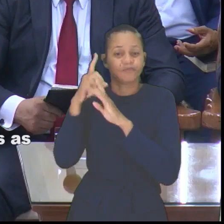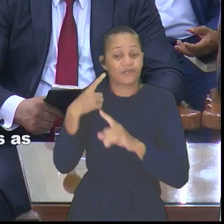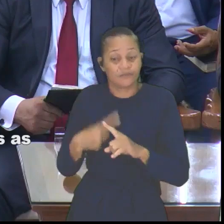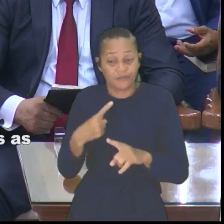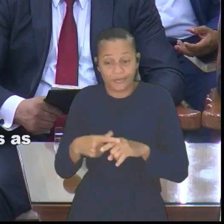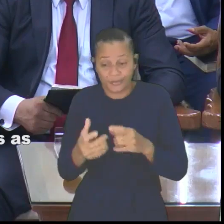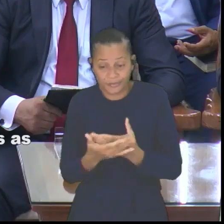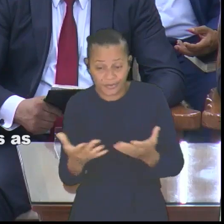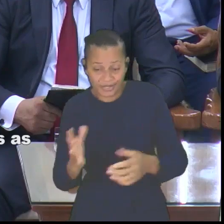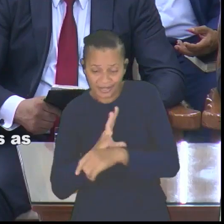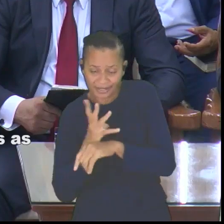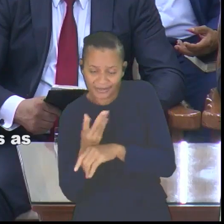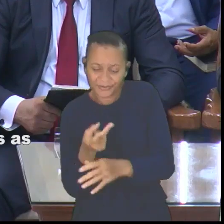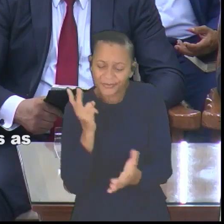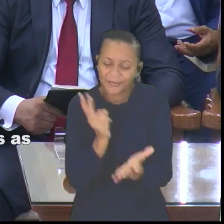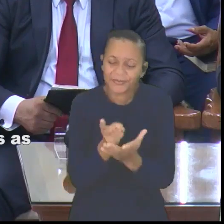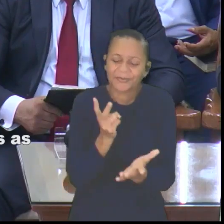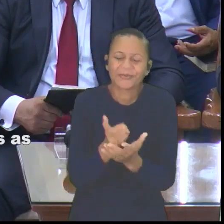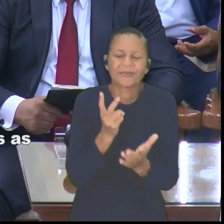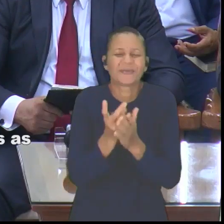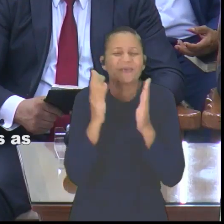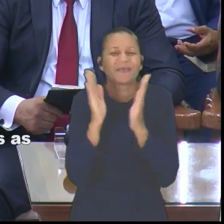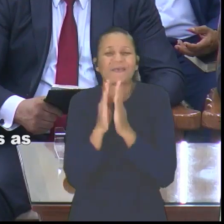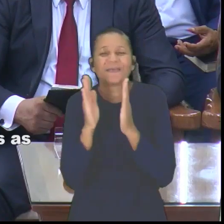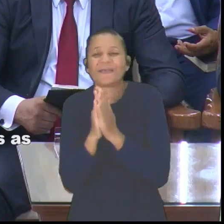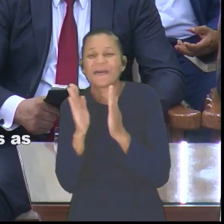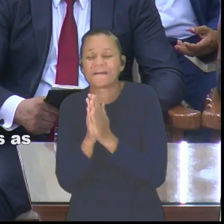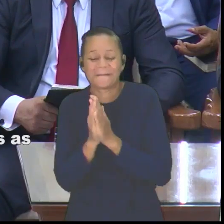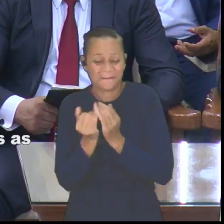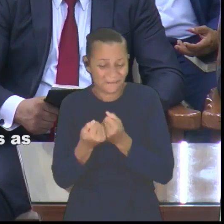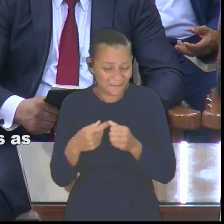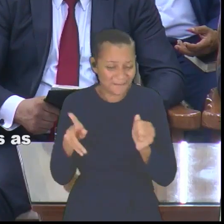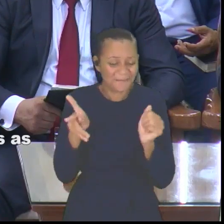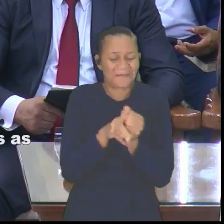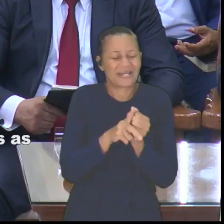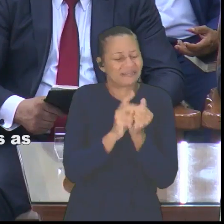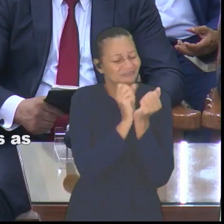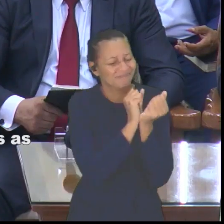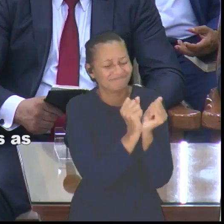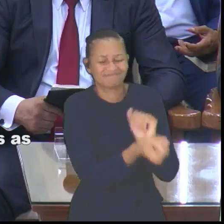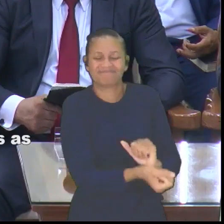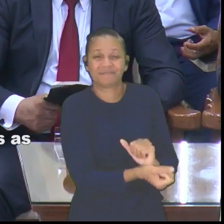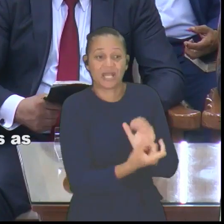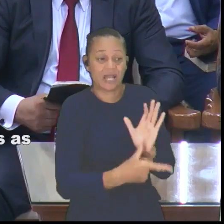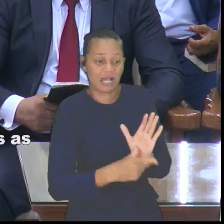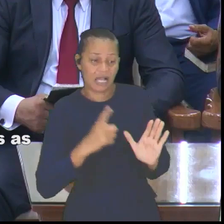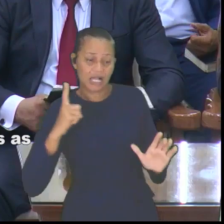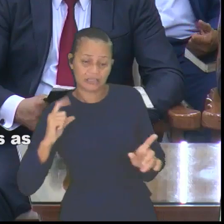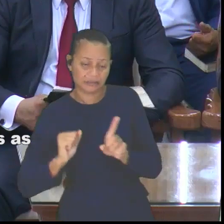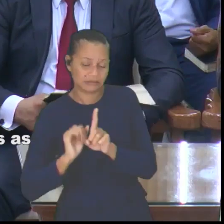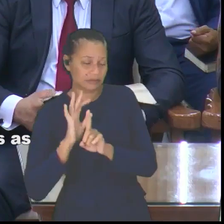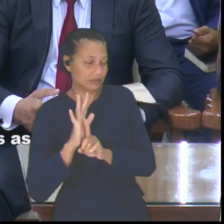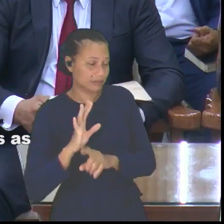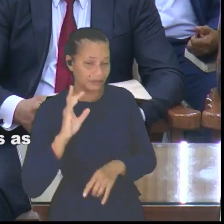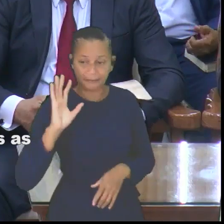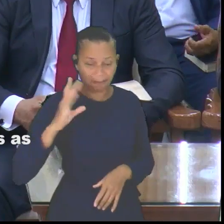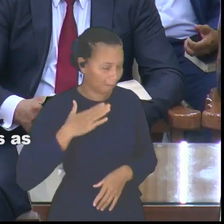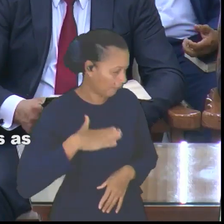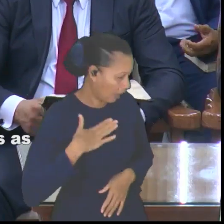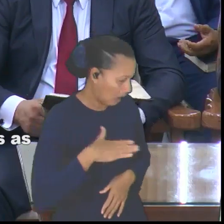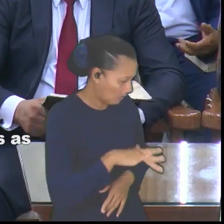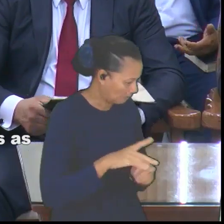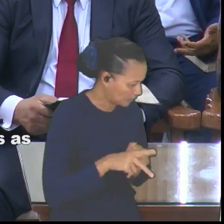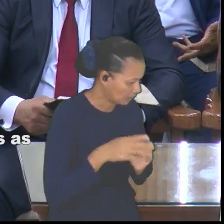Porque a igreja fazia contínua oração, Pedro estava preso, mas antes do anjo chegar, você não vê Deus dizendo, Pedro, tenha calma, fica